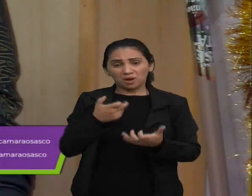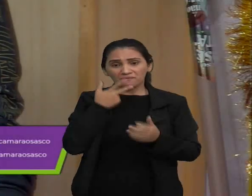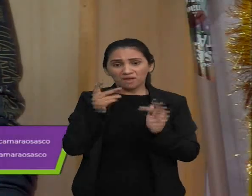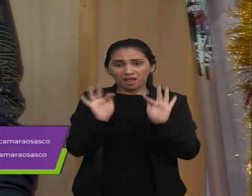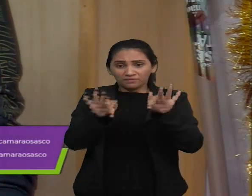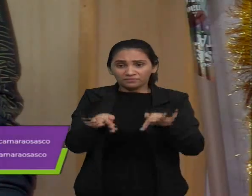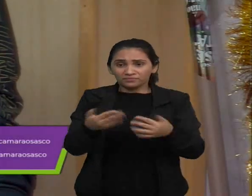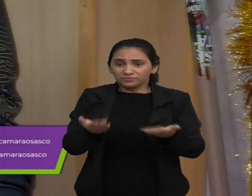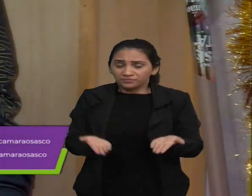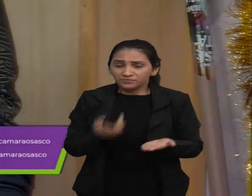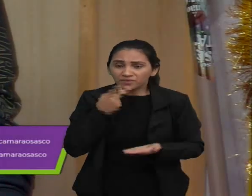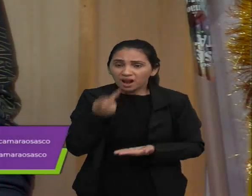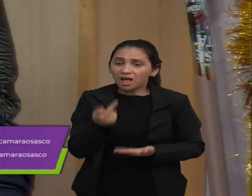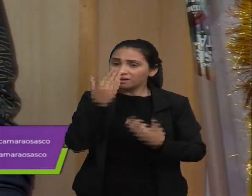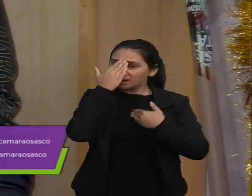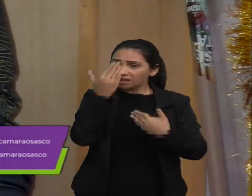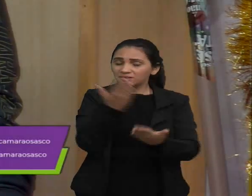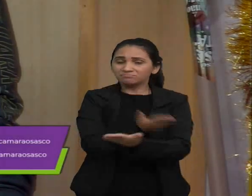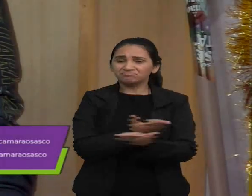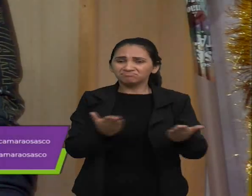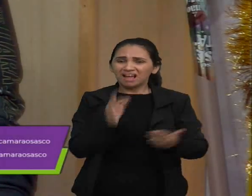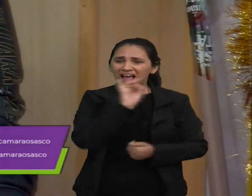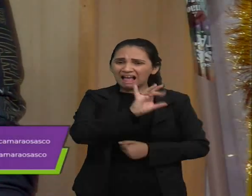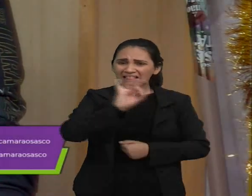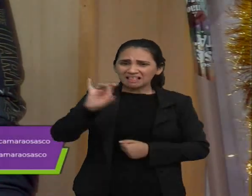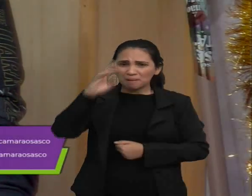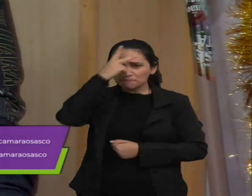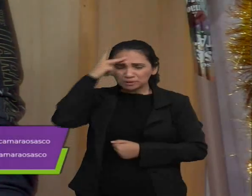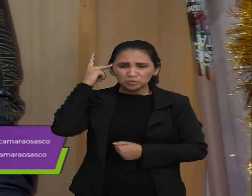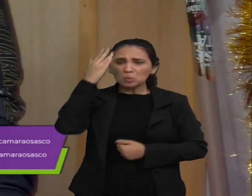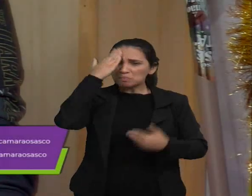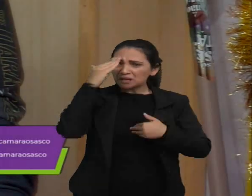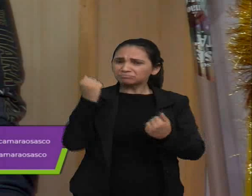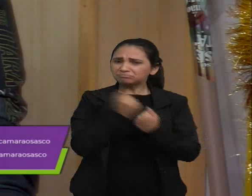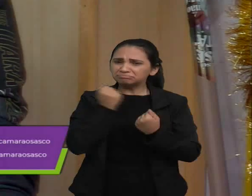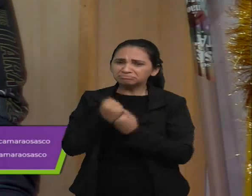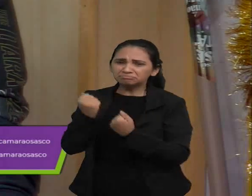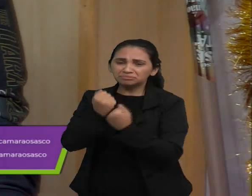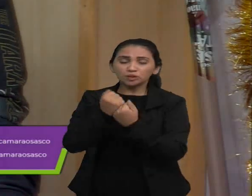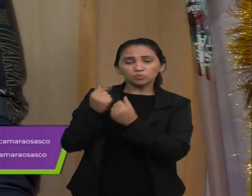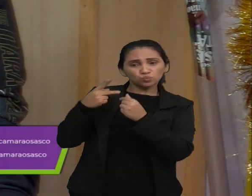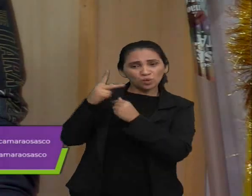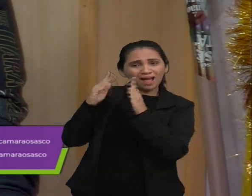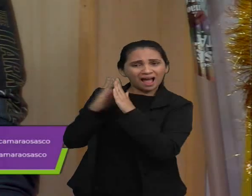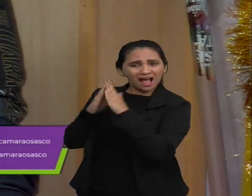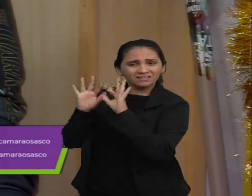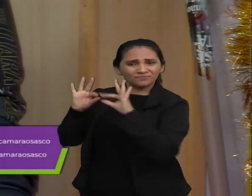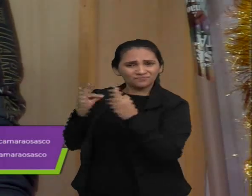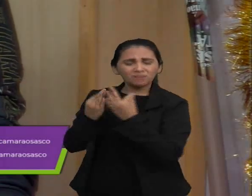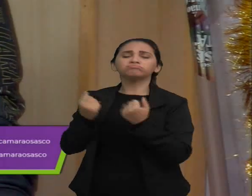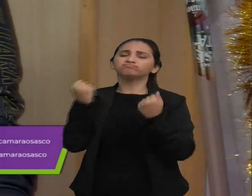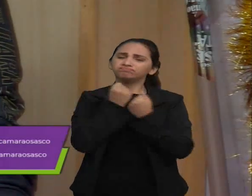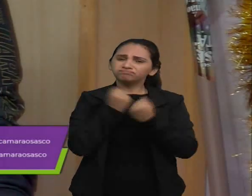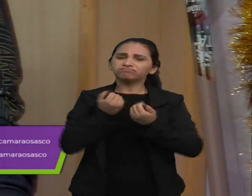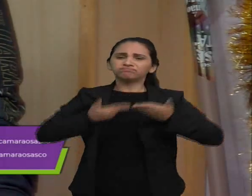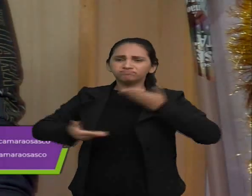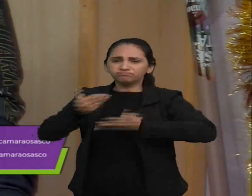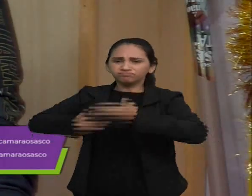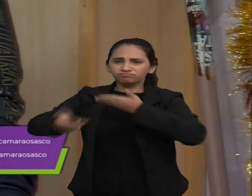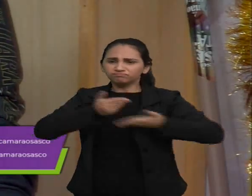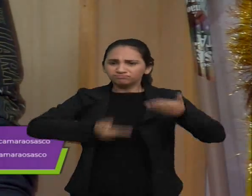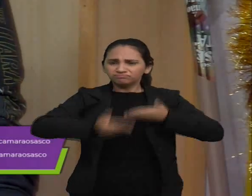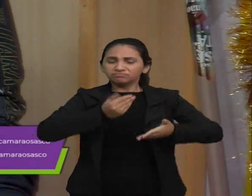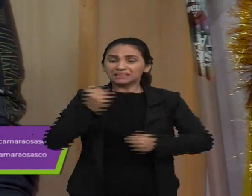minha fala por aqui, agradecer a presença de cada um de vocês, que deixaram suas casas, vieram aqui fazer esse debate de suma